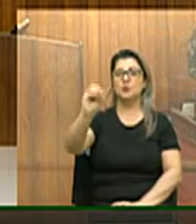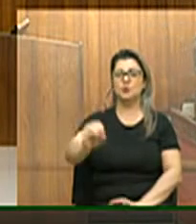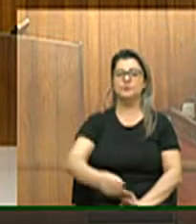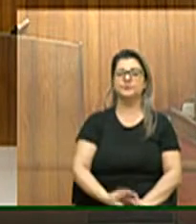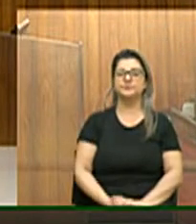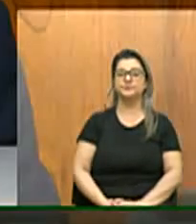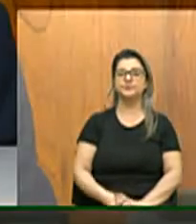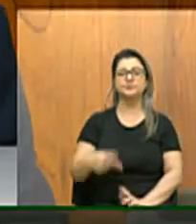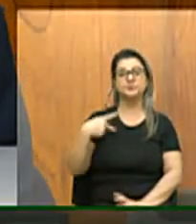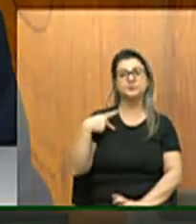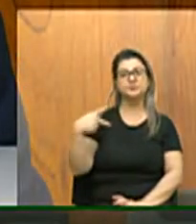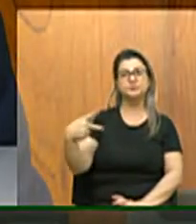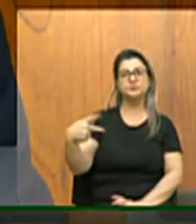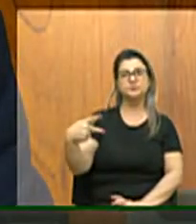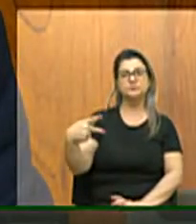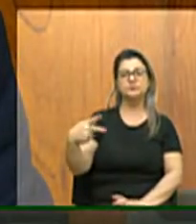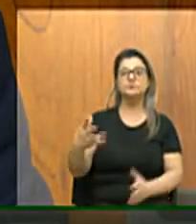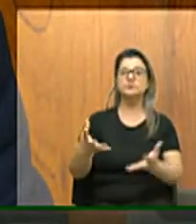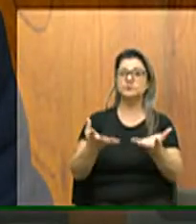Presidente, oi.